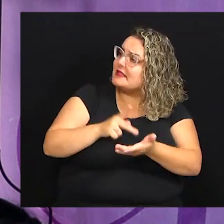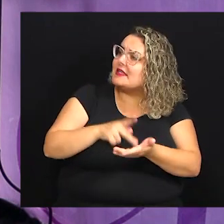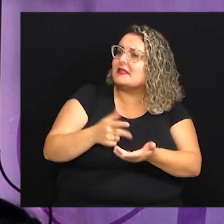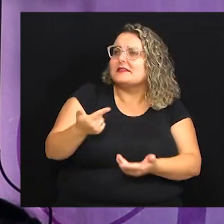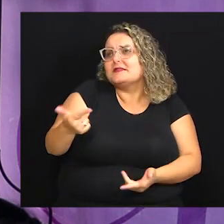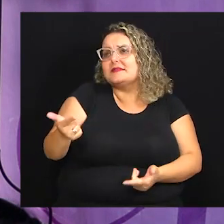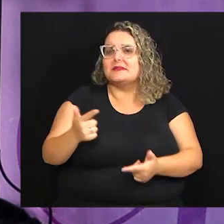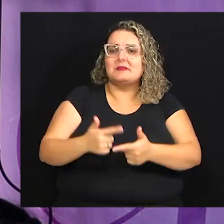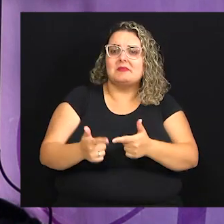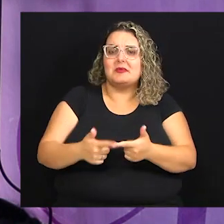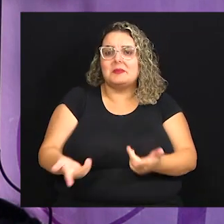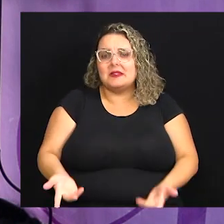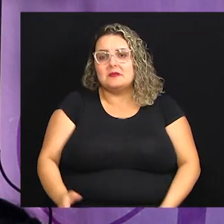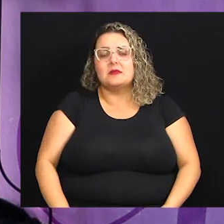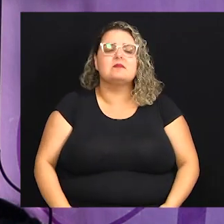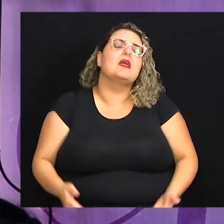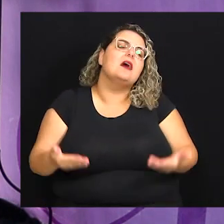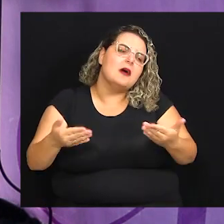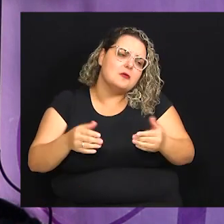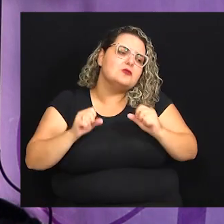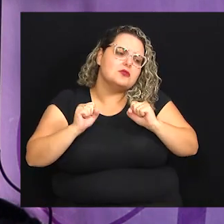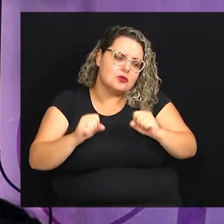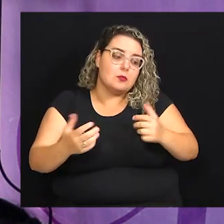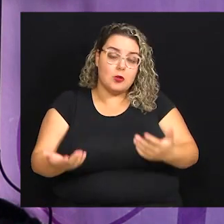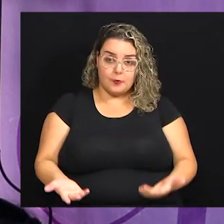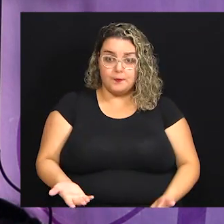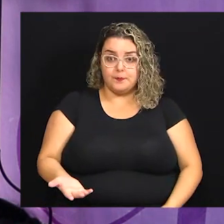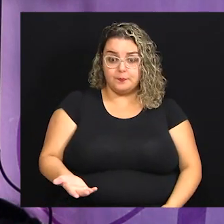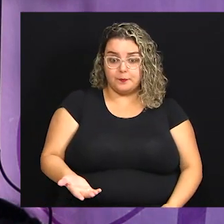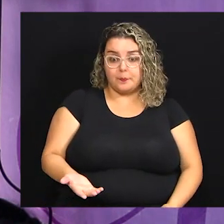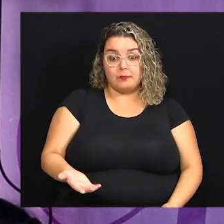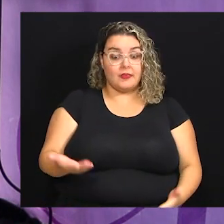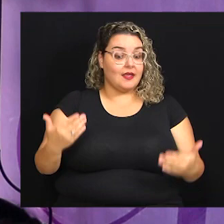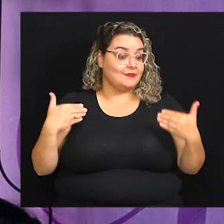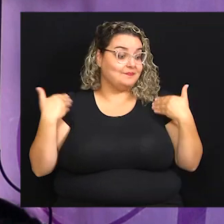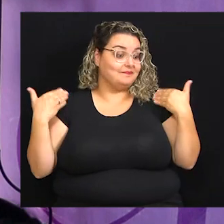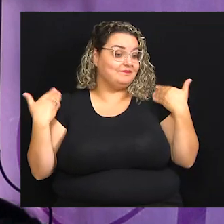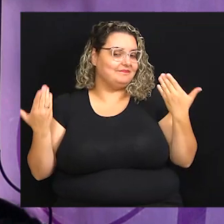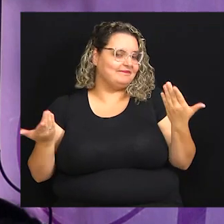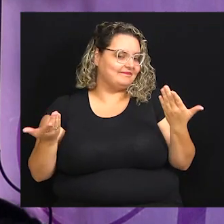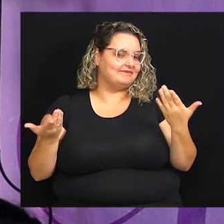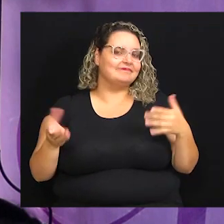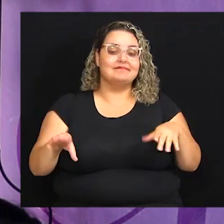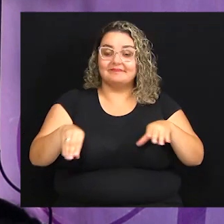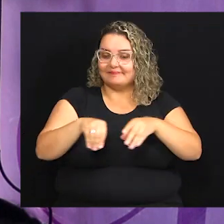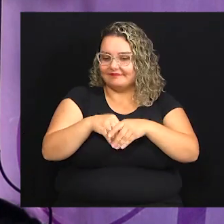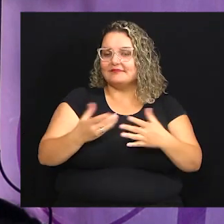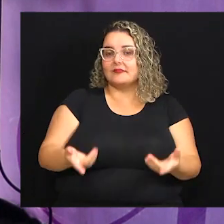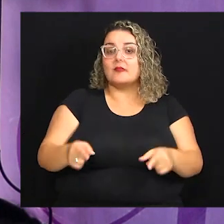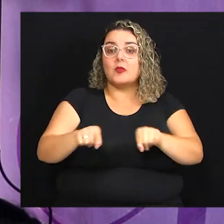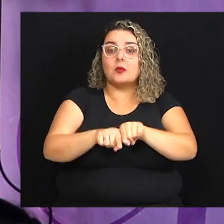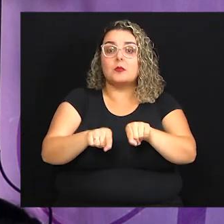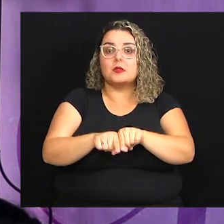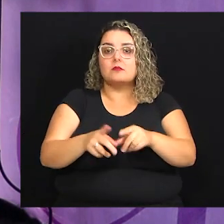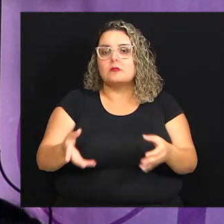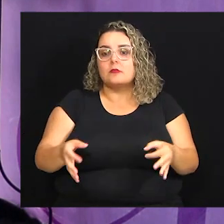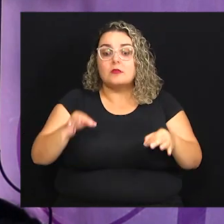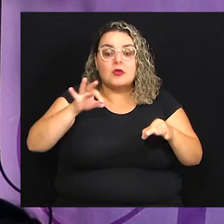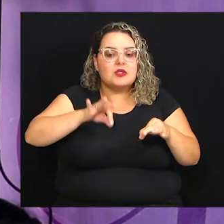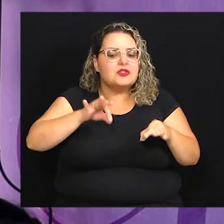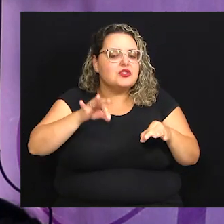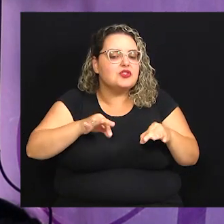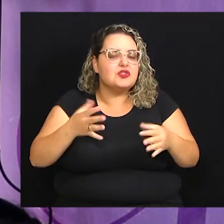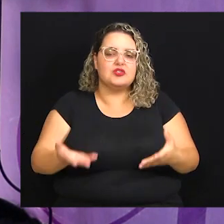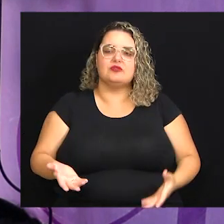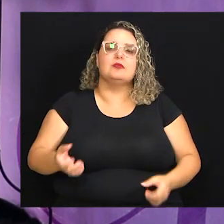né? Exatamente. Ah, hoje eu posso. Aí eu como, daí é minha alegria. entendeu? Como eu posso também hoje uma xícara